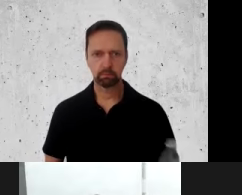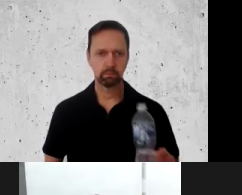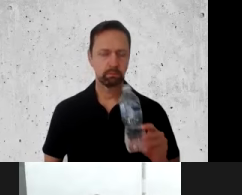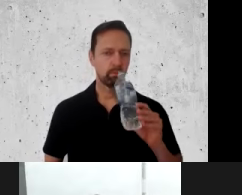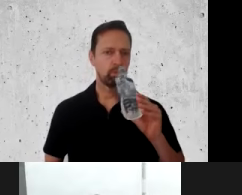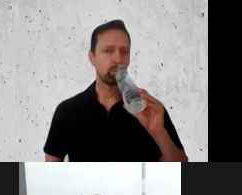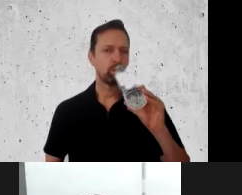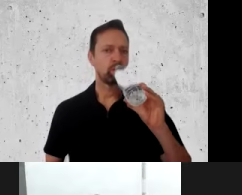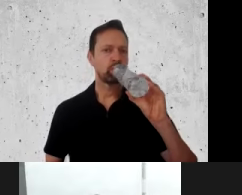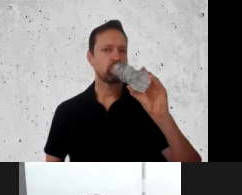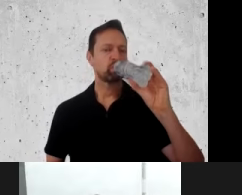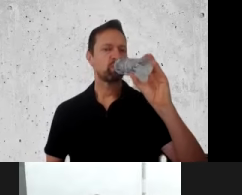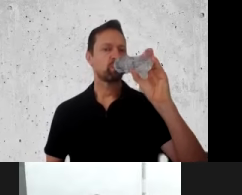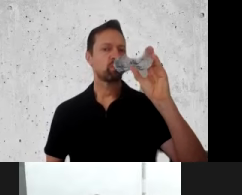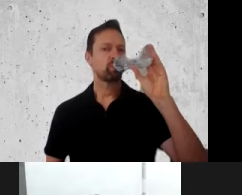de rodapé.